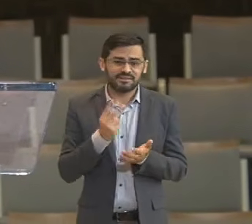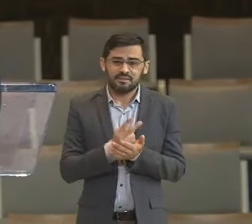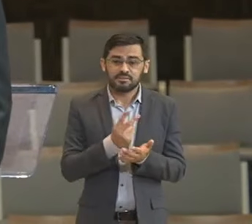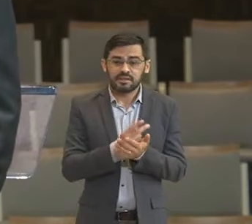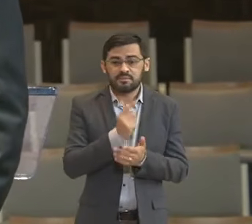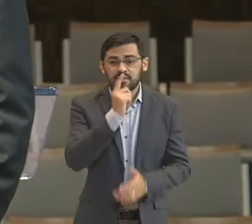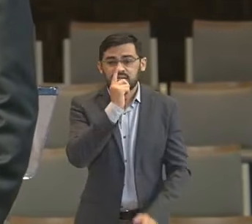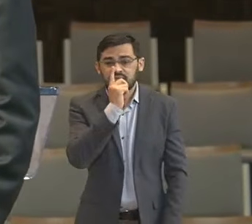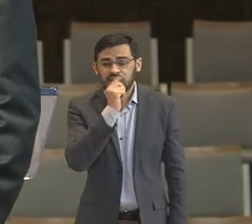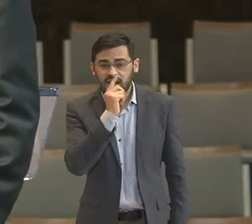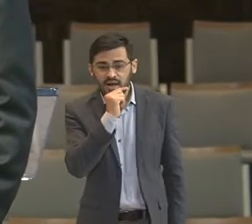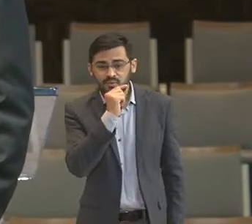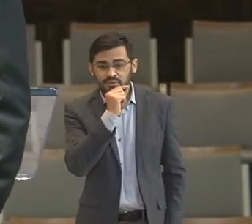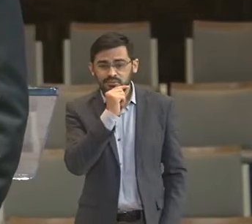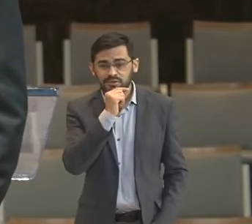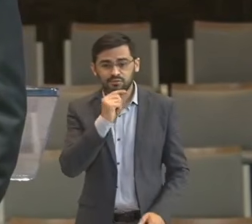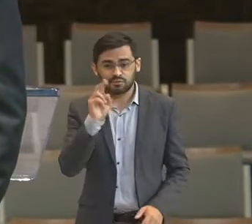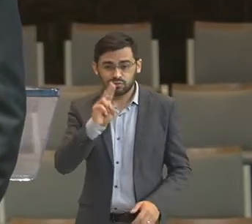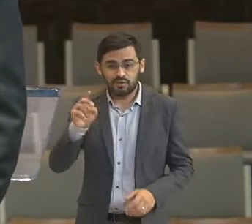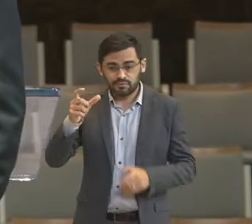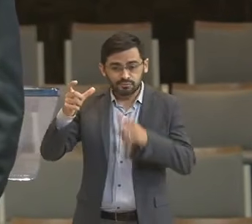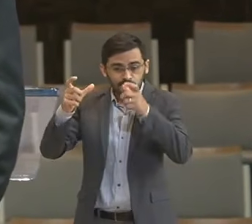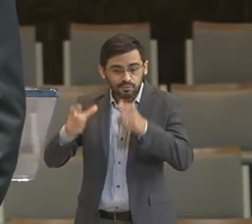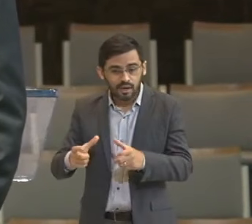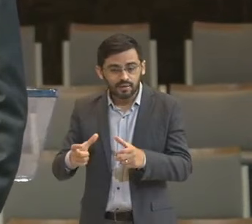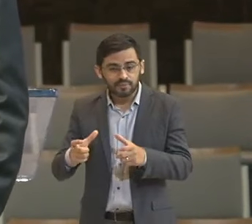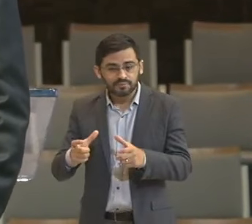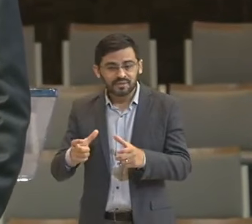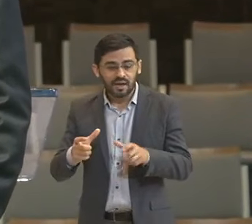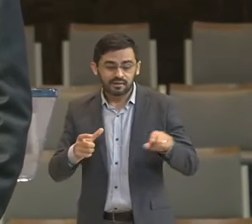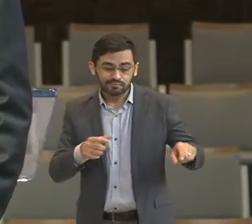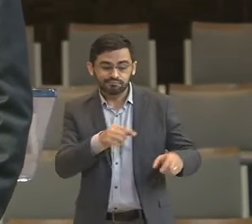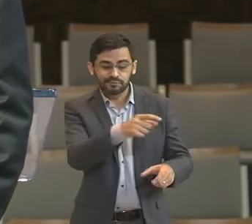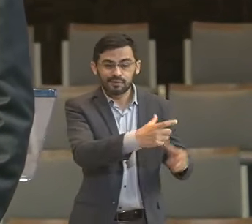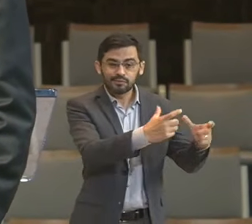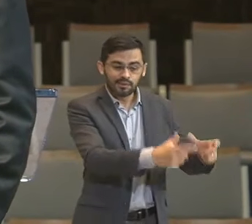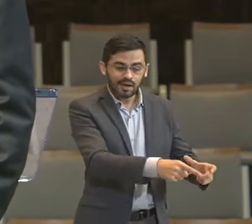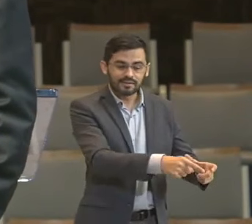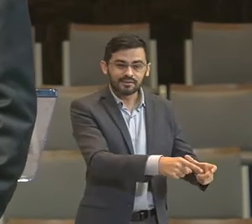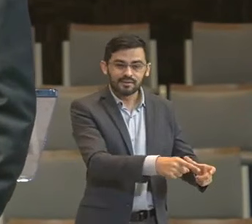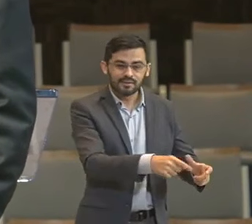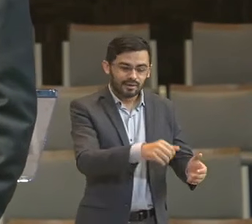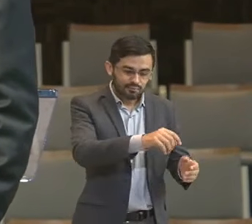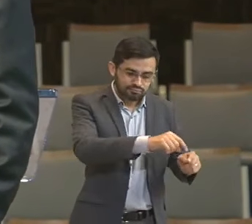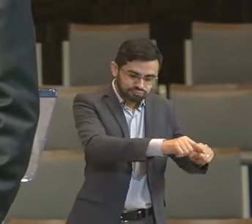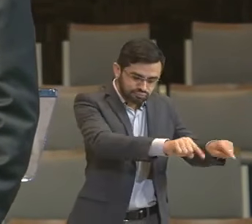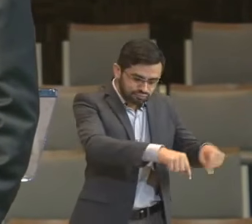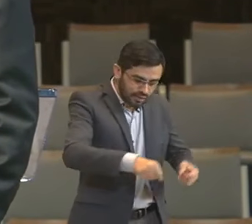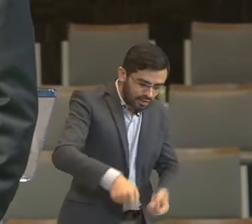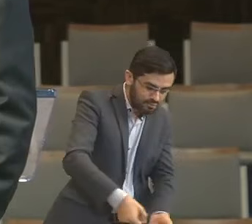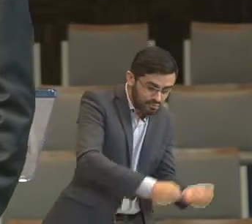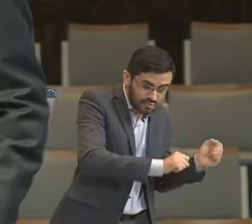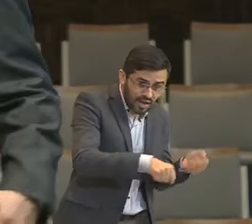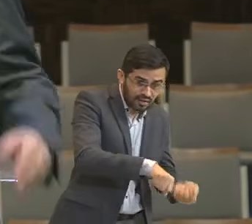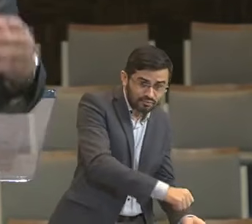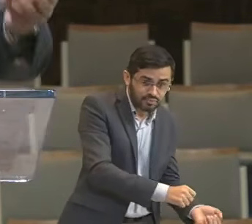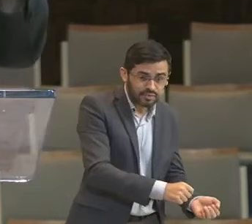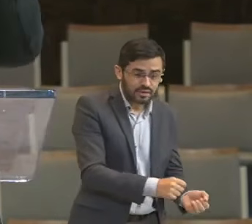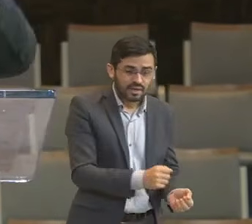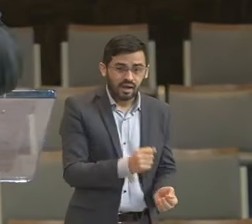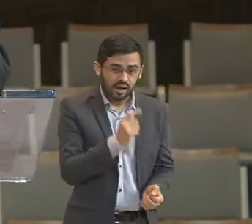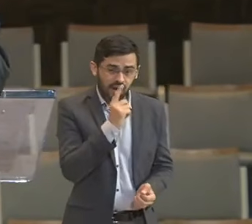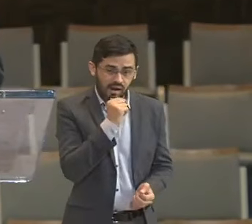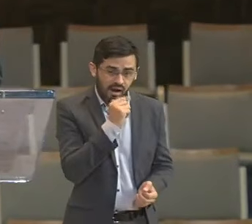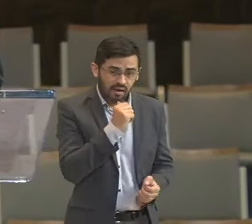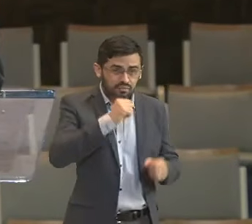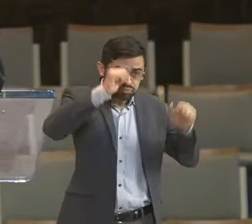água consumida naquele lugar vinha do barreiro. É um buraco no chão, onde eles